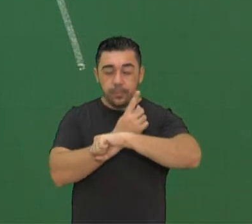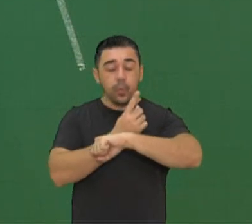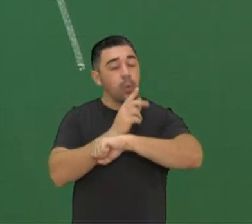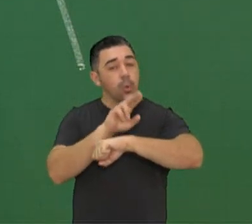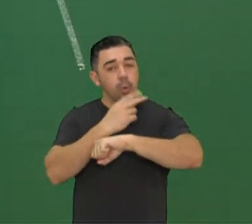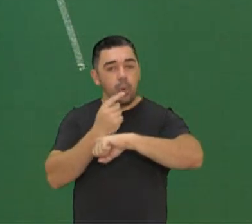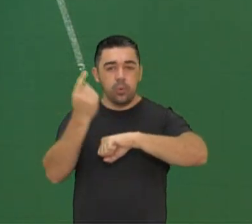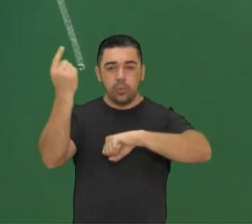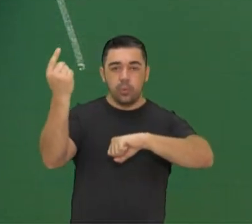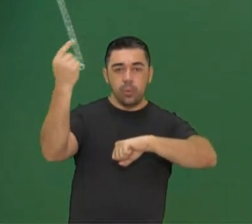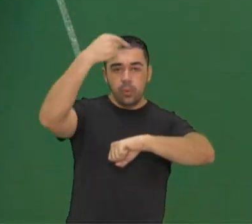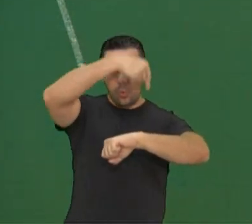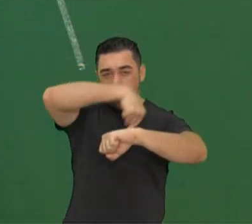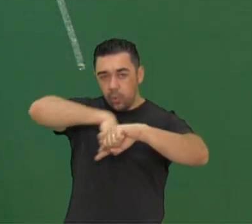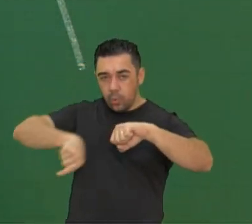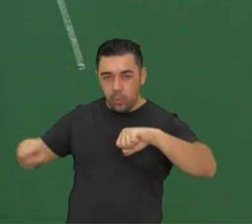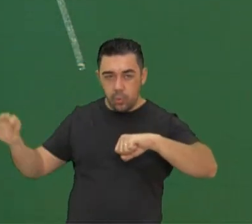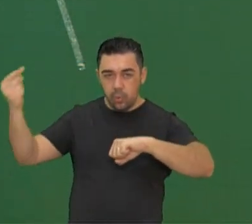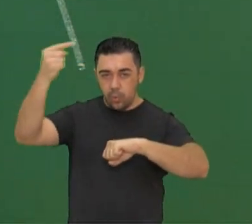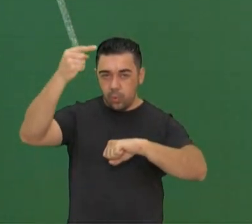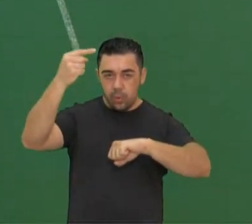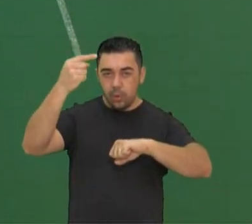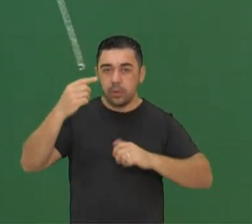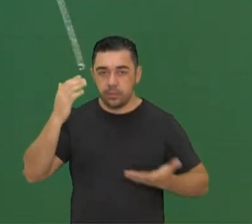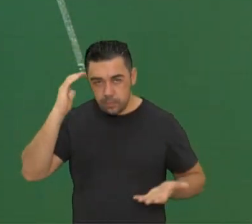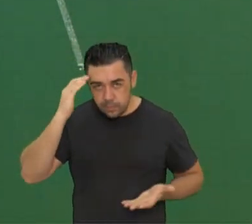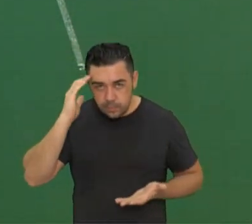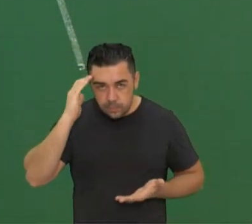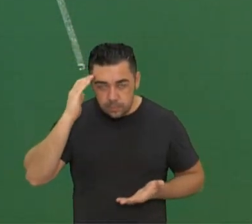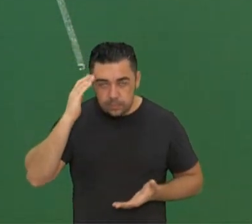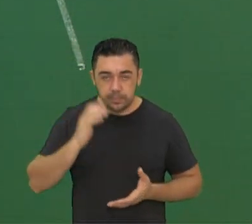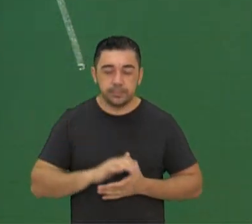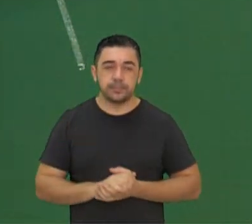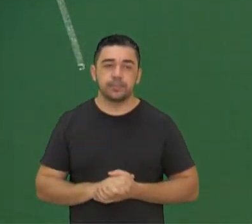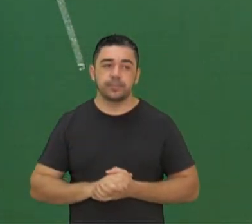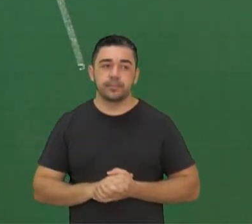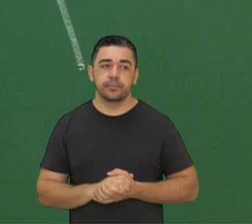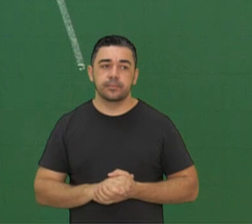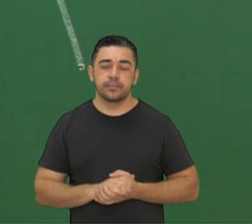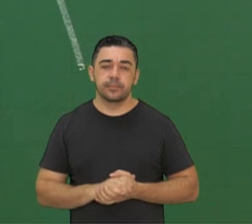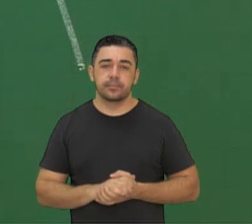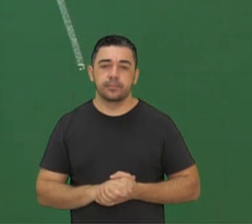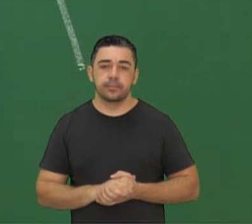certo? Ou eu faço os prolongamentos no sentido anti-horário.